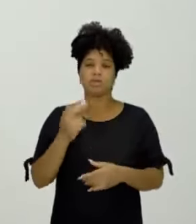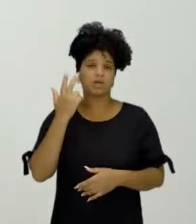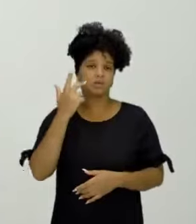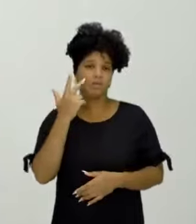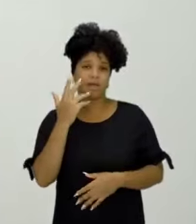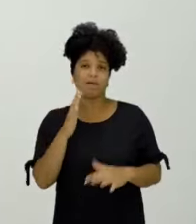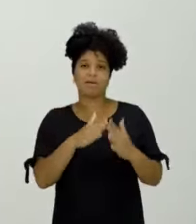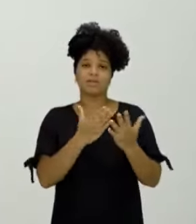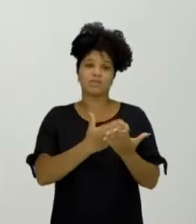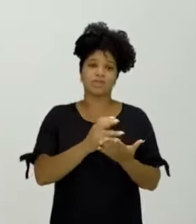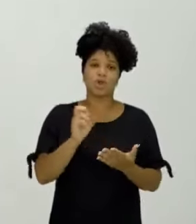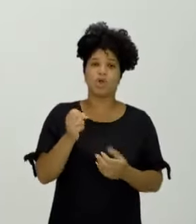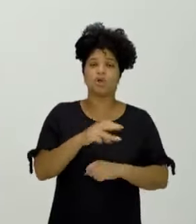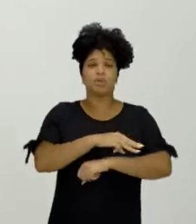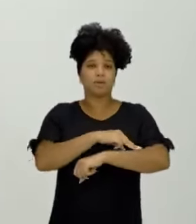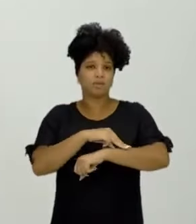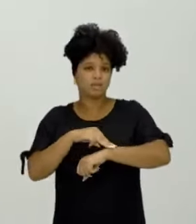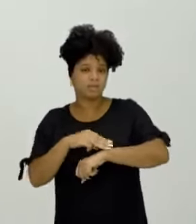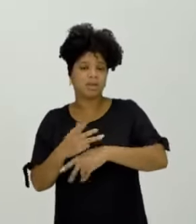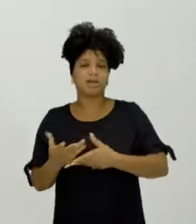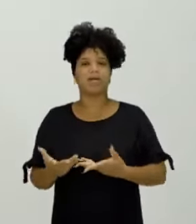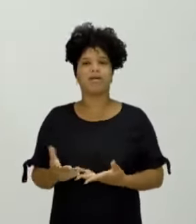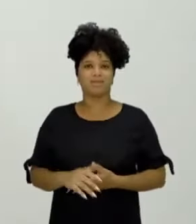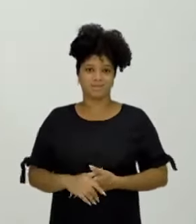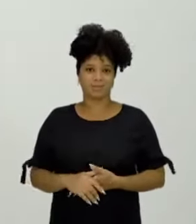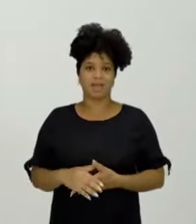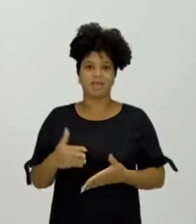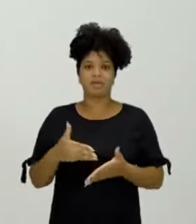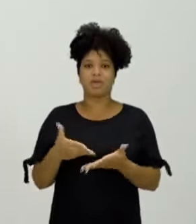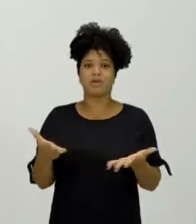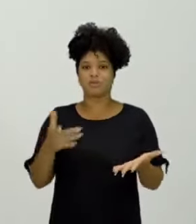ser professora, né? Por isso que hoje,